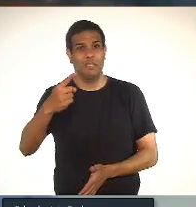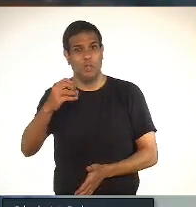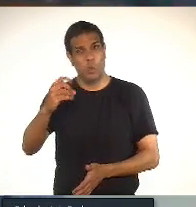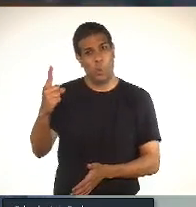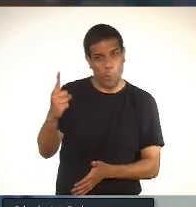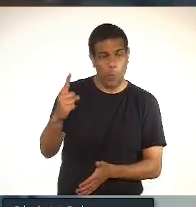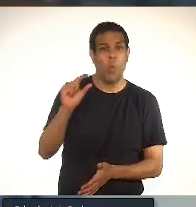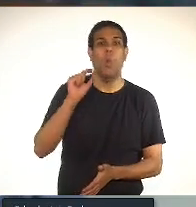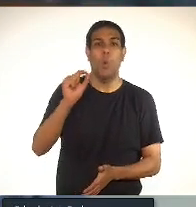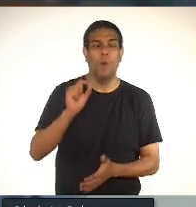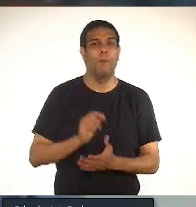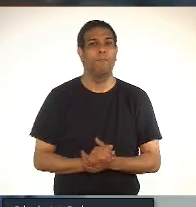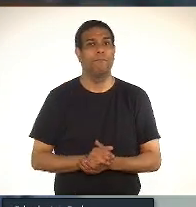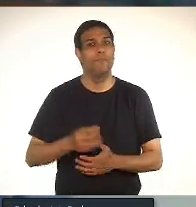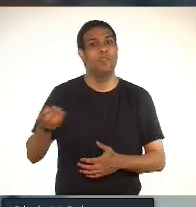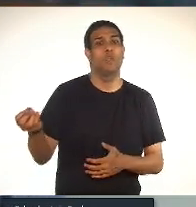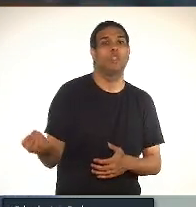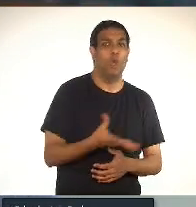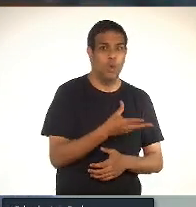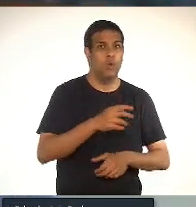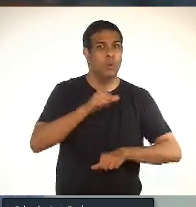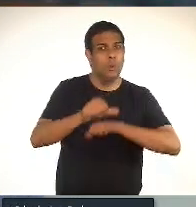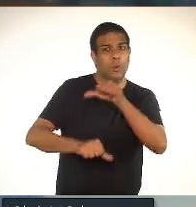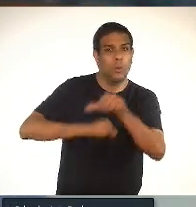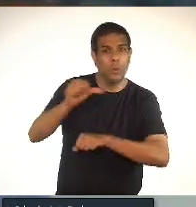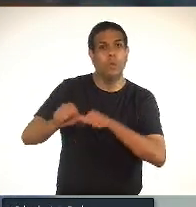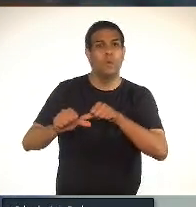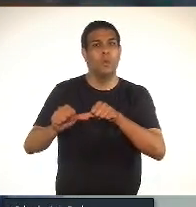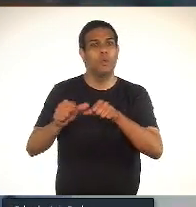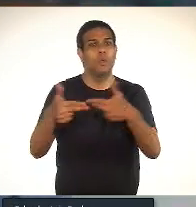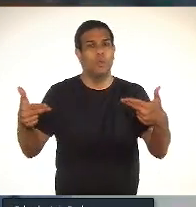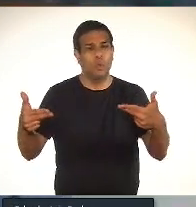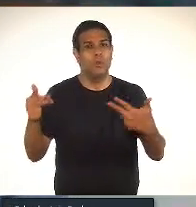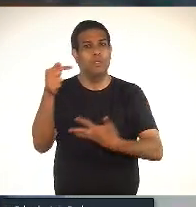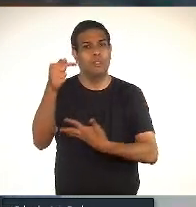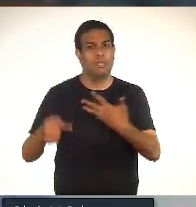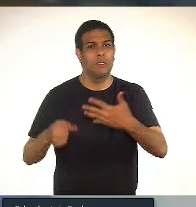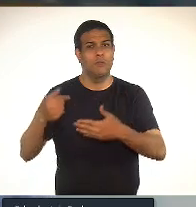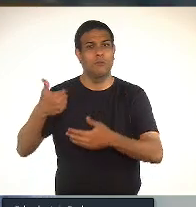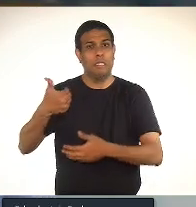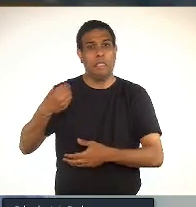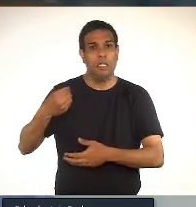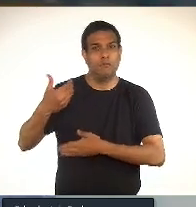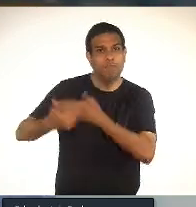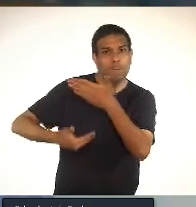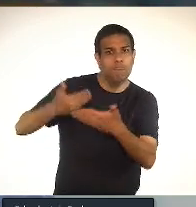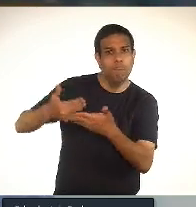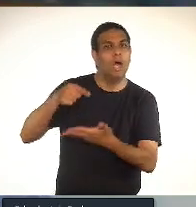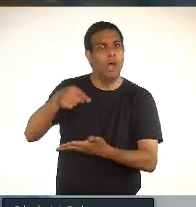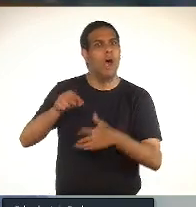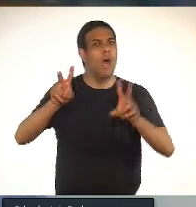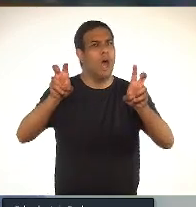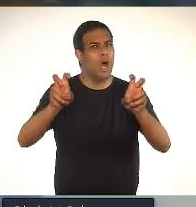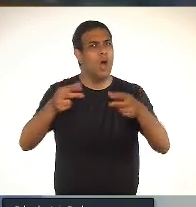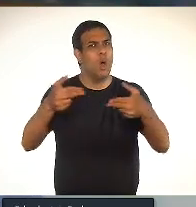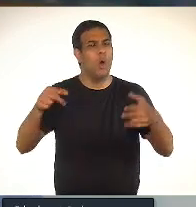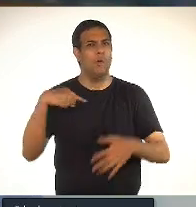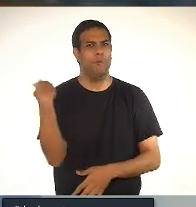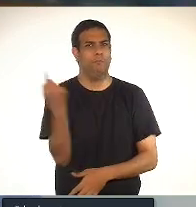que é o da renovação do regime de recuperação fiscal por mais uma década. E essa é uma das